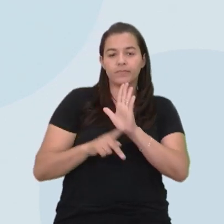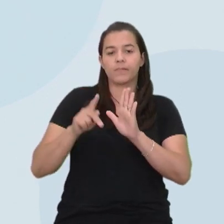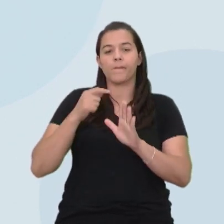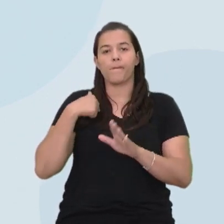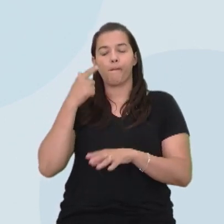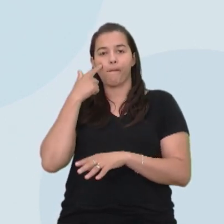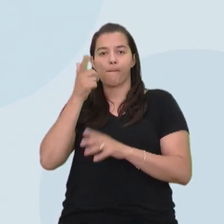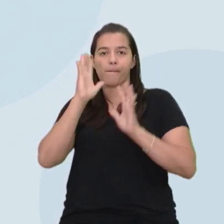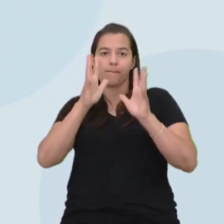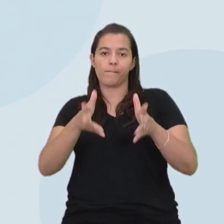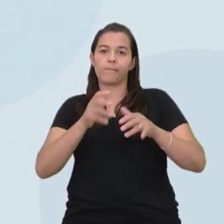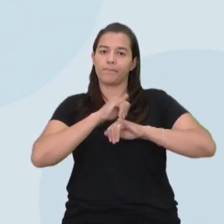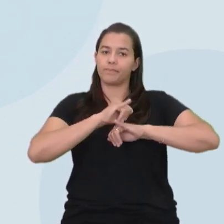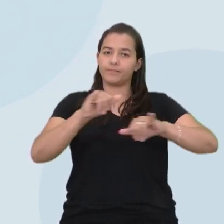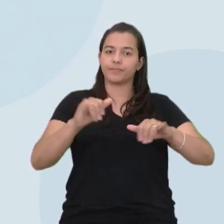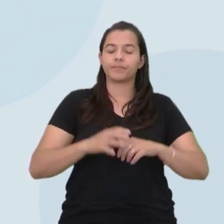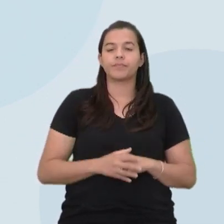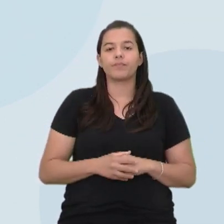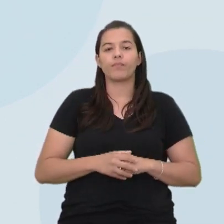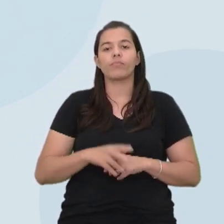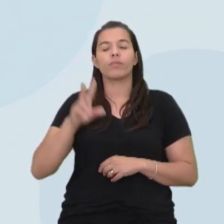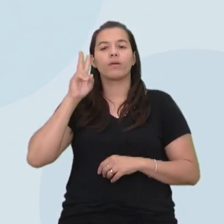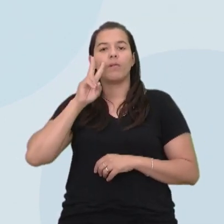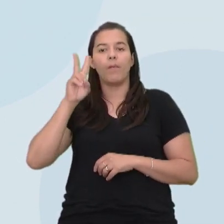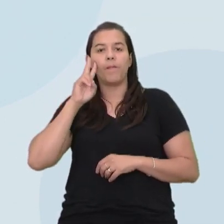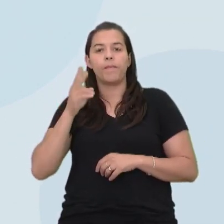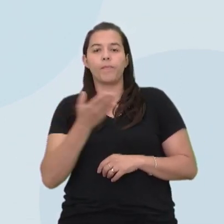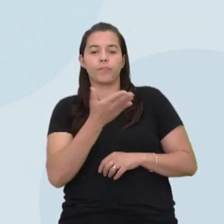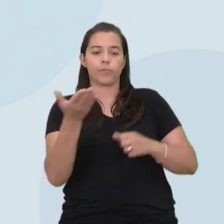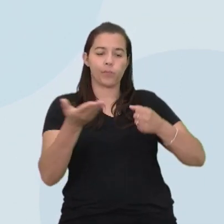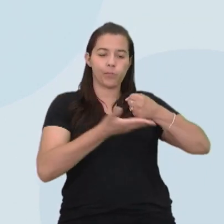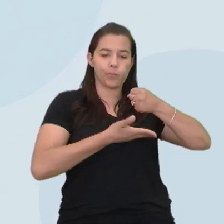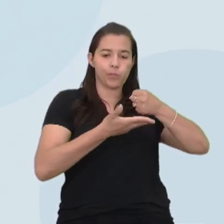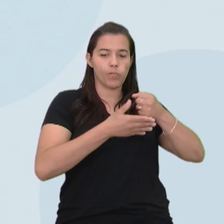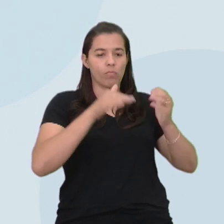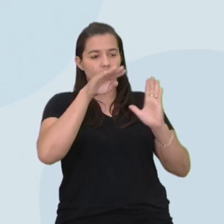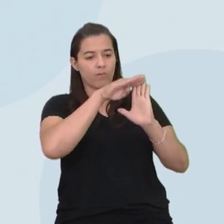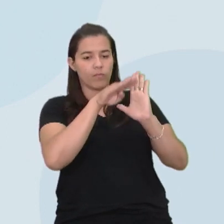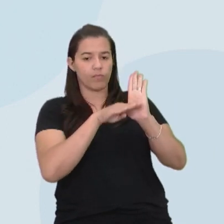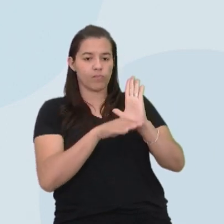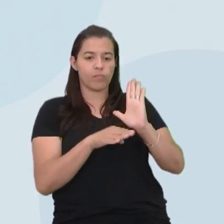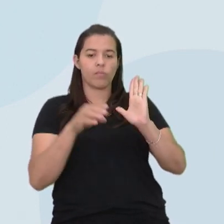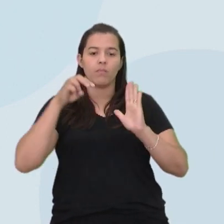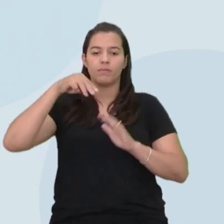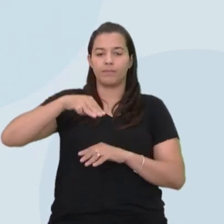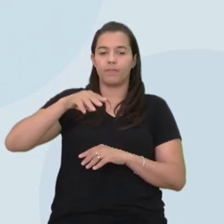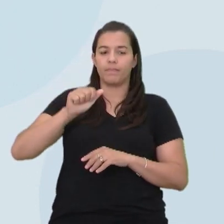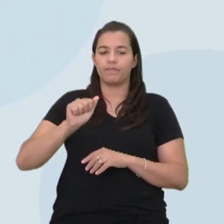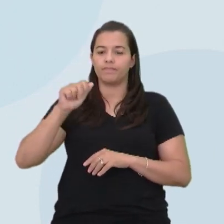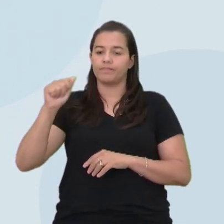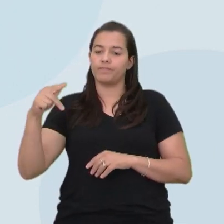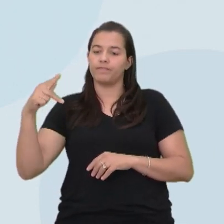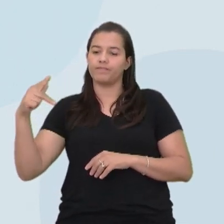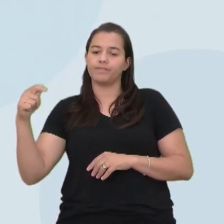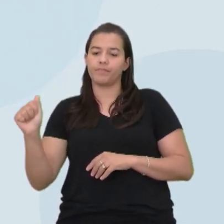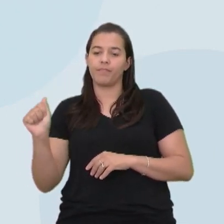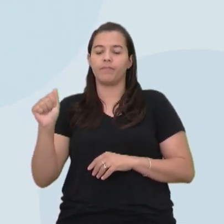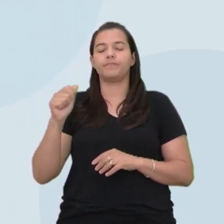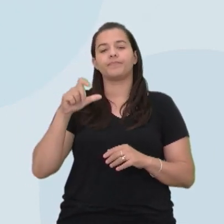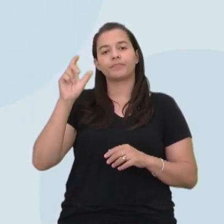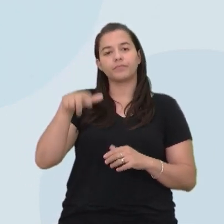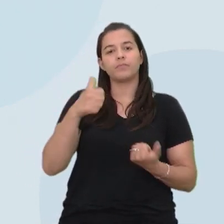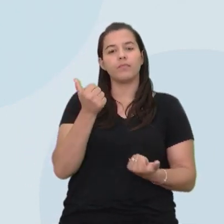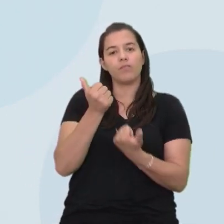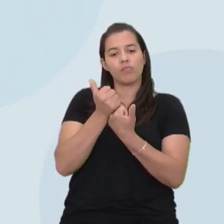já disse. E lembrando sempre que a nossa aula é baseada onde? No MAPPA, M-A-P-P-A, Material de Apoio